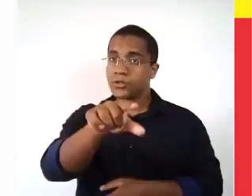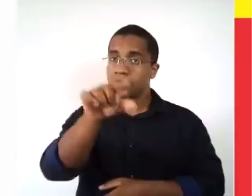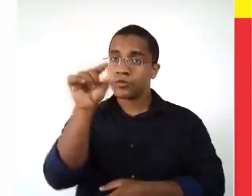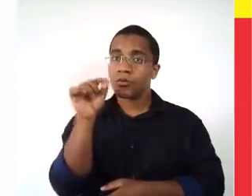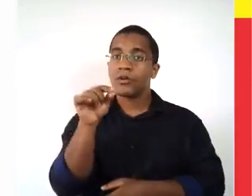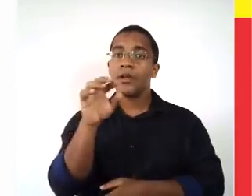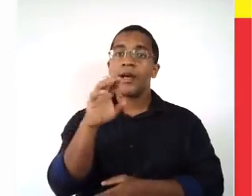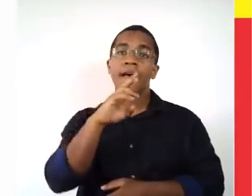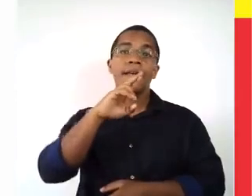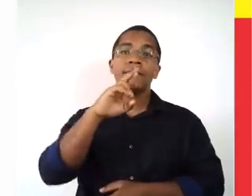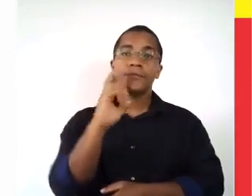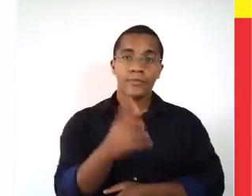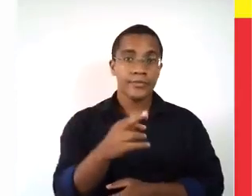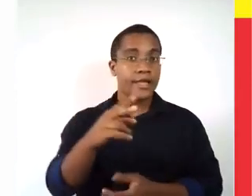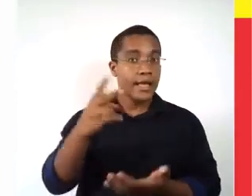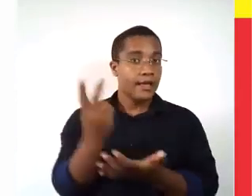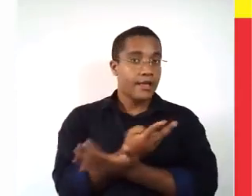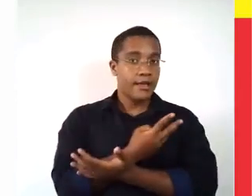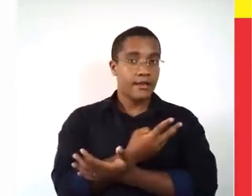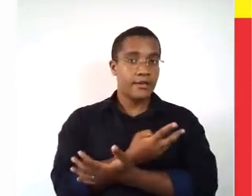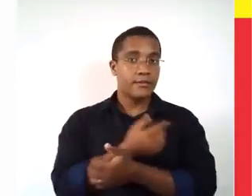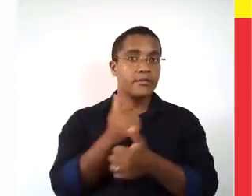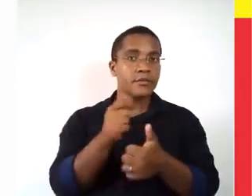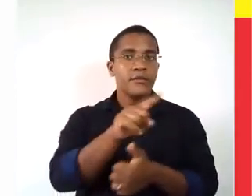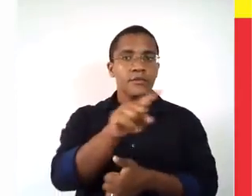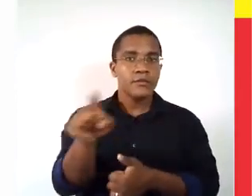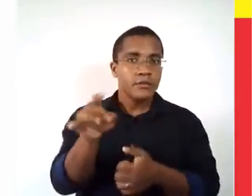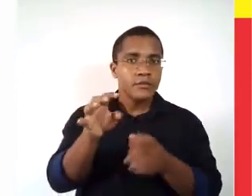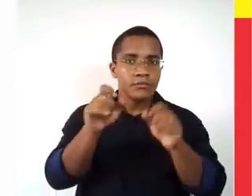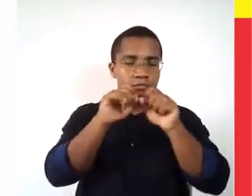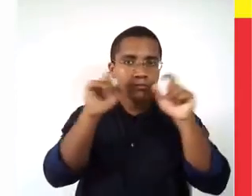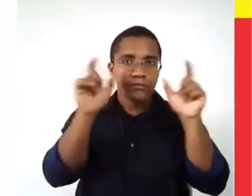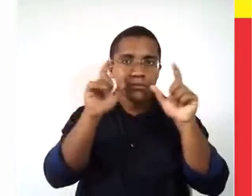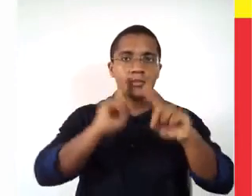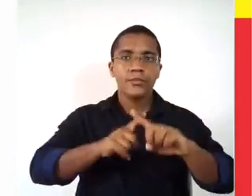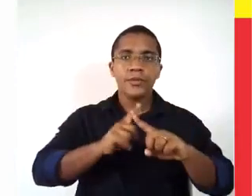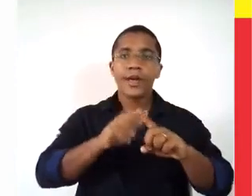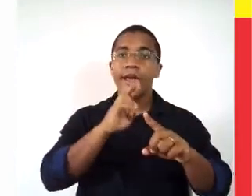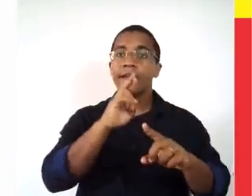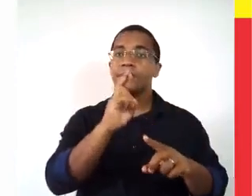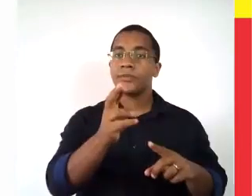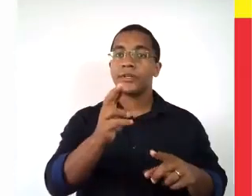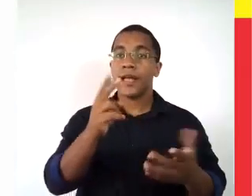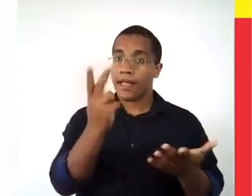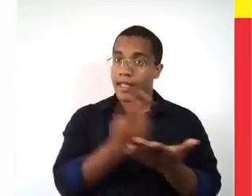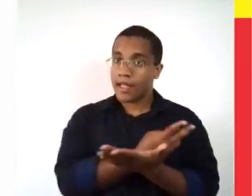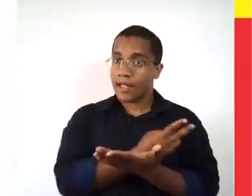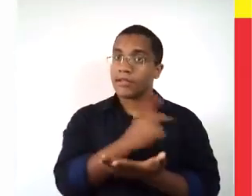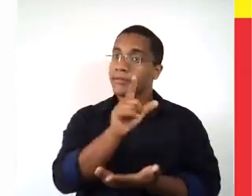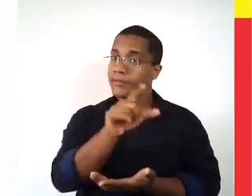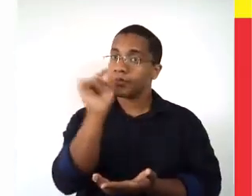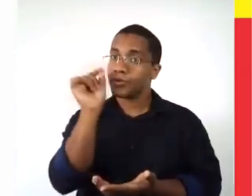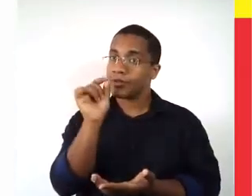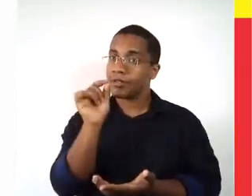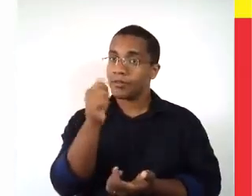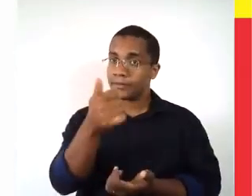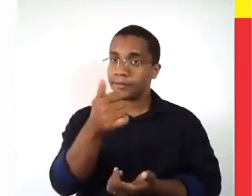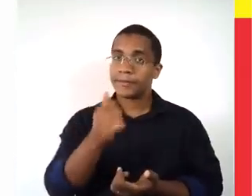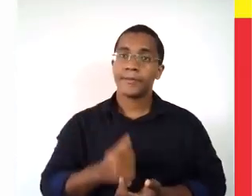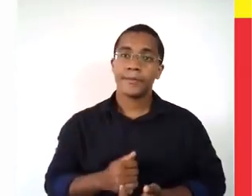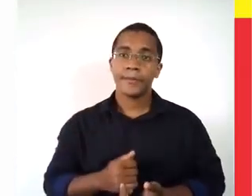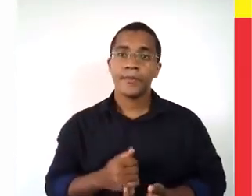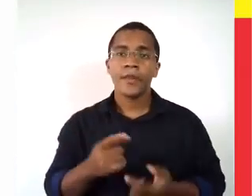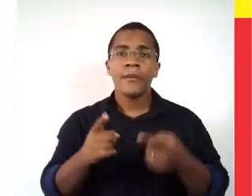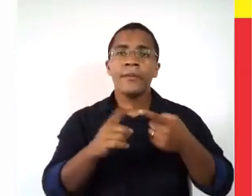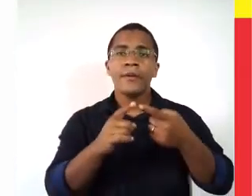incorreta. Então, essa questão, observem bem, tá? É a incorreta, não é a correta, presta atenção. O primeiro nome